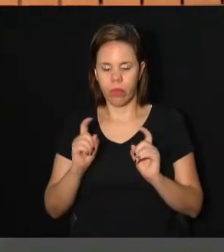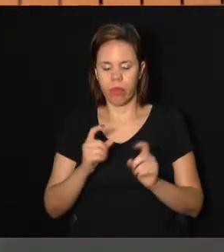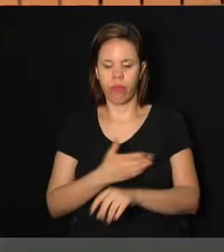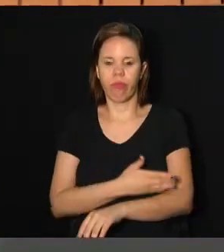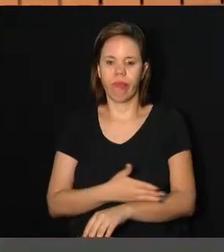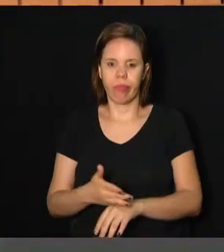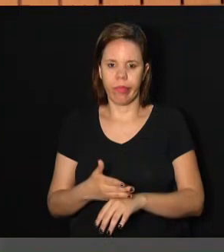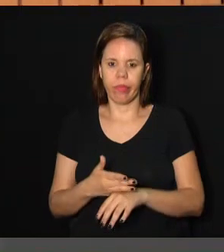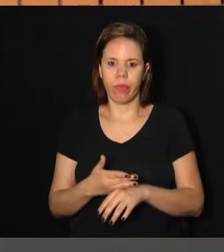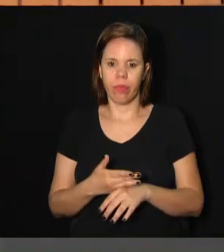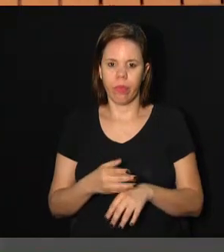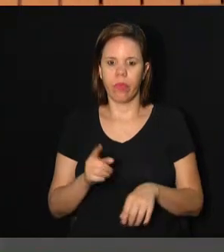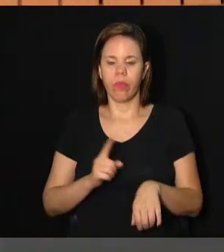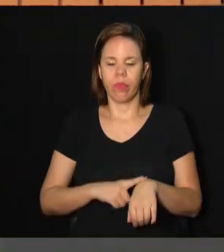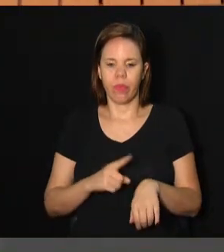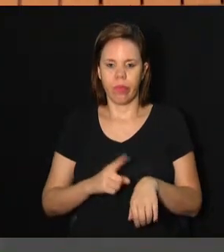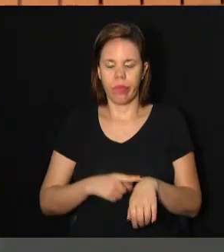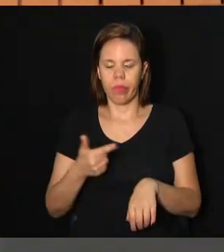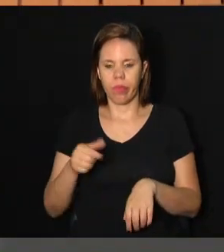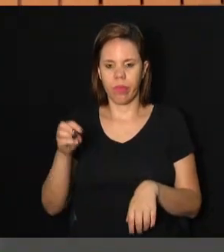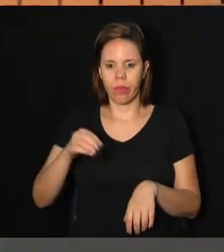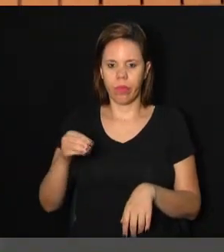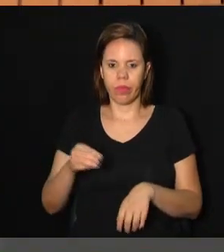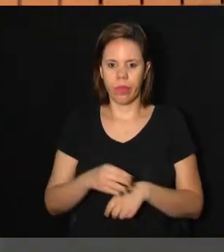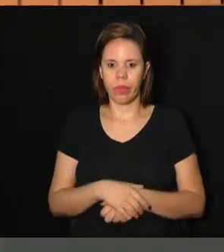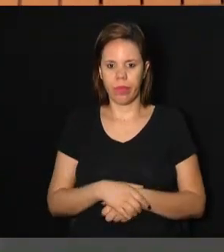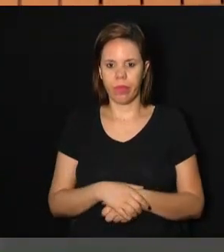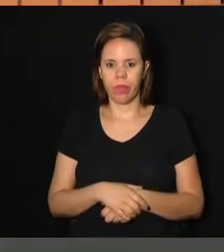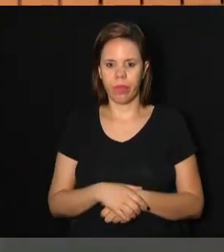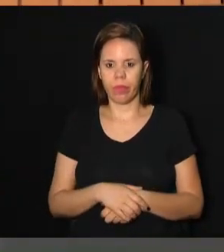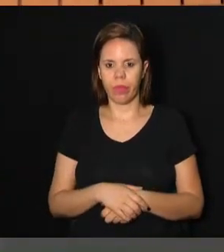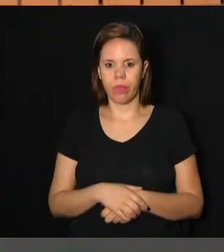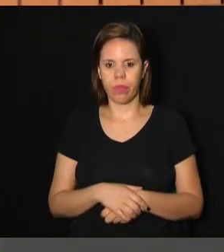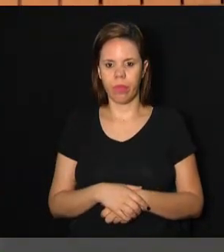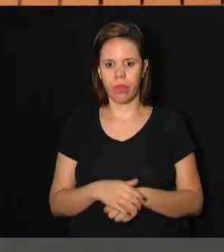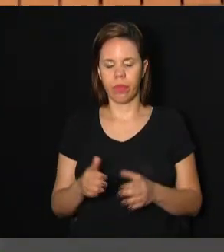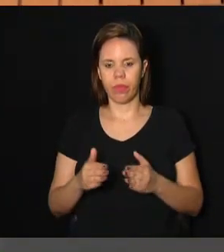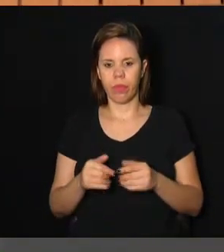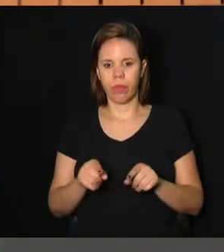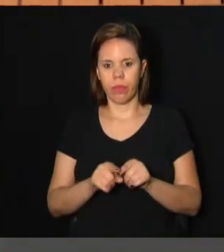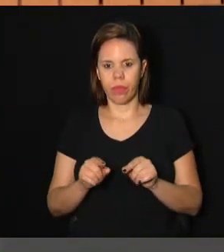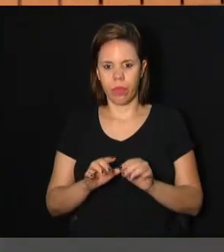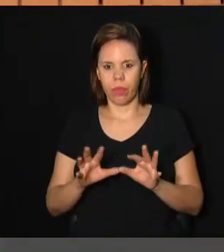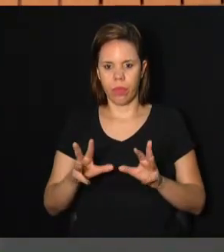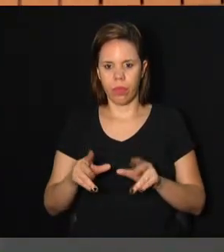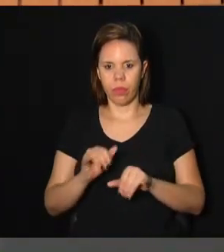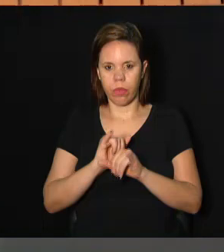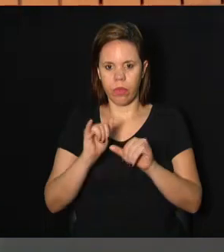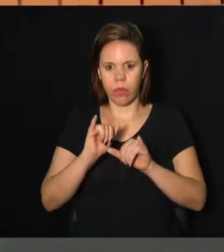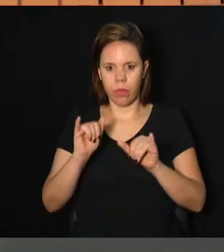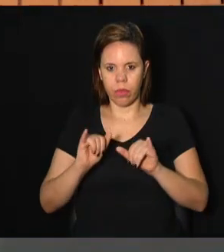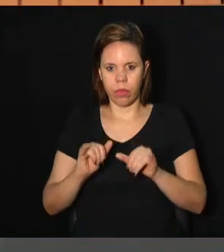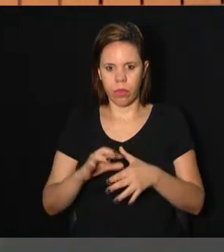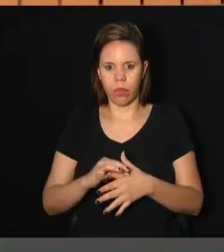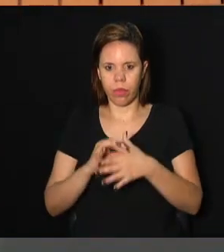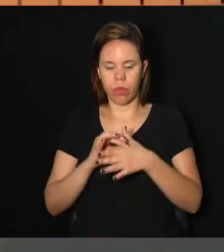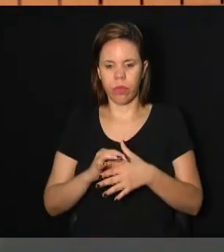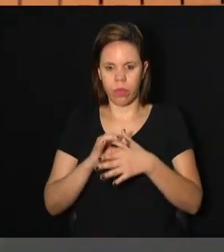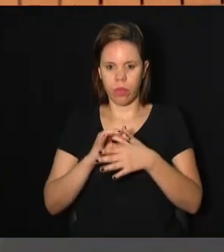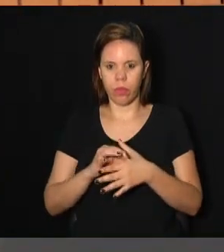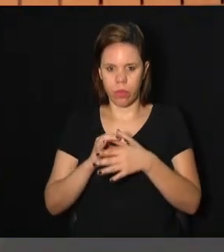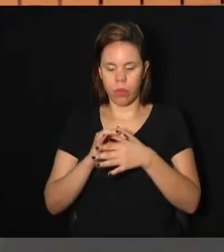ordinárias, com o tempo de 10 minutos. Impedir a autorização para o pronunciamento dos líderes de